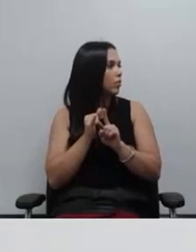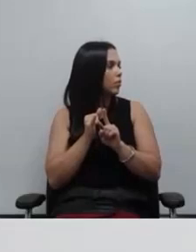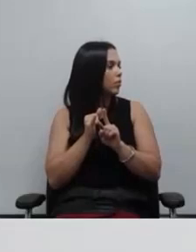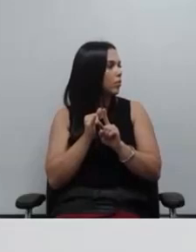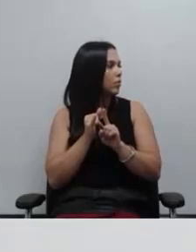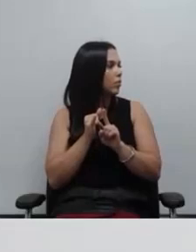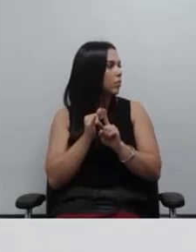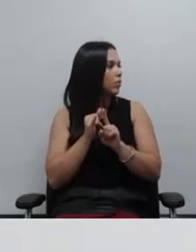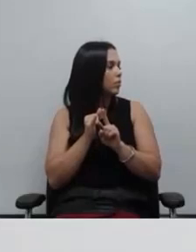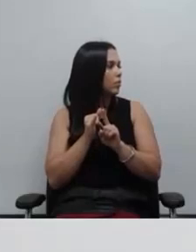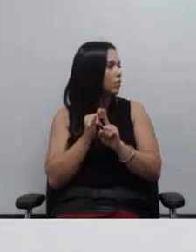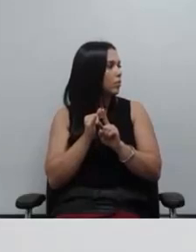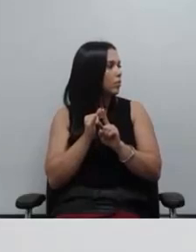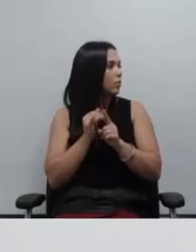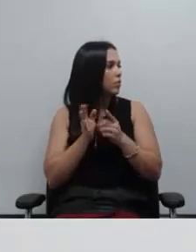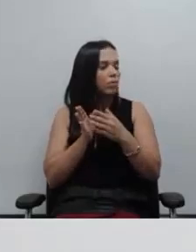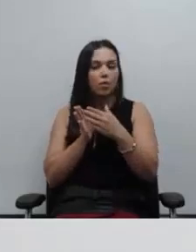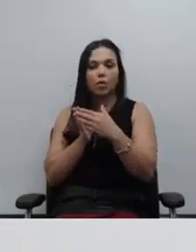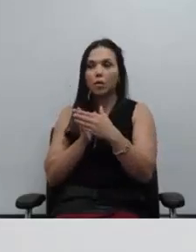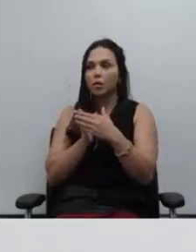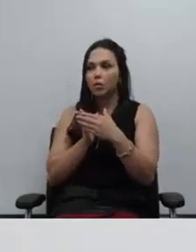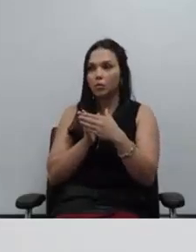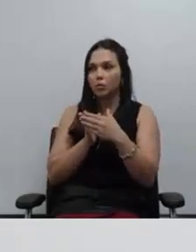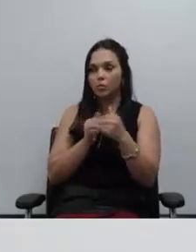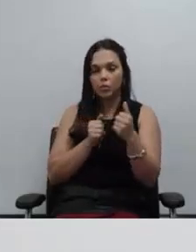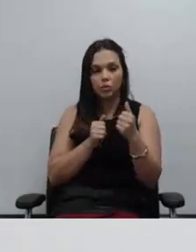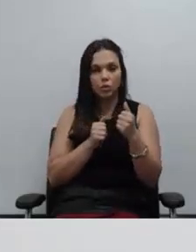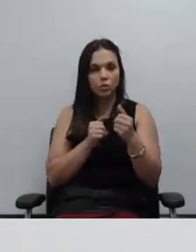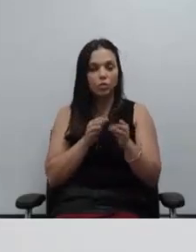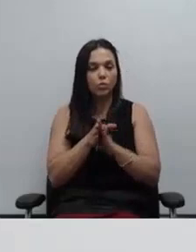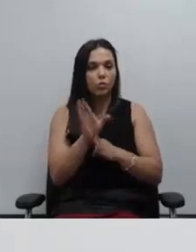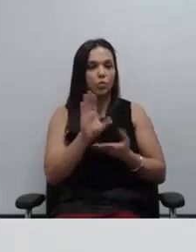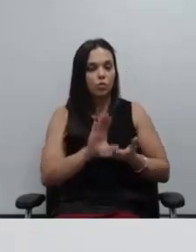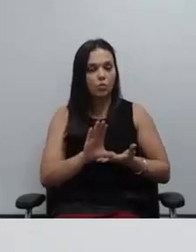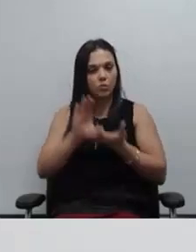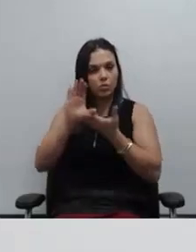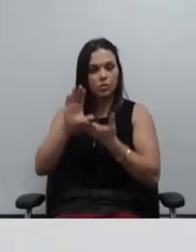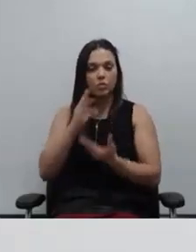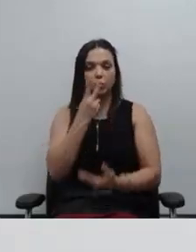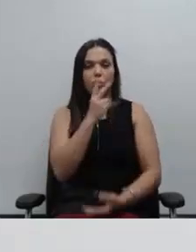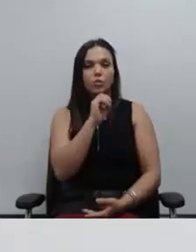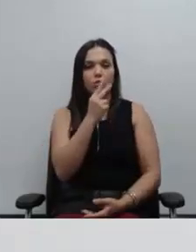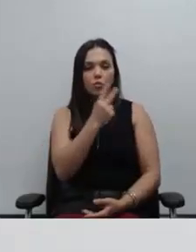Vou pregoar a pedido do conselheiro relator, o número